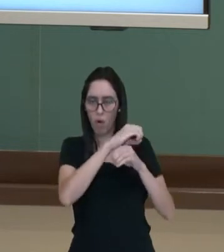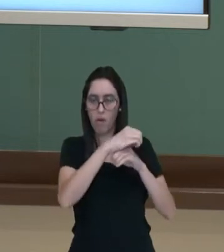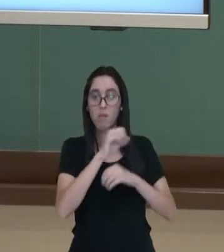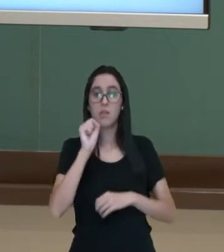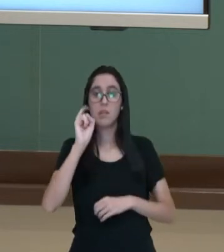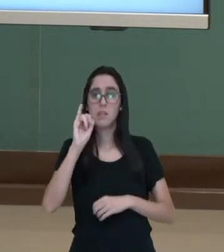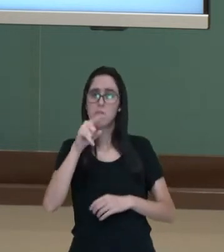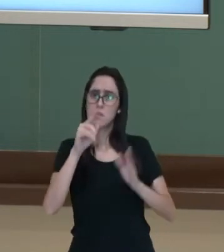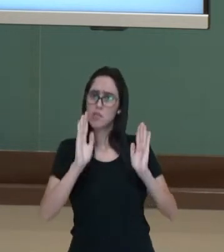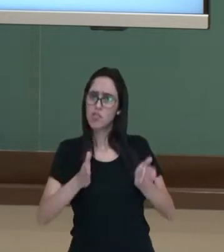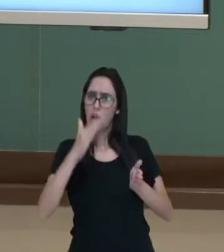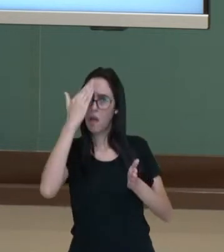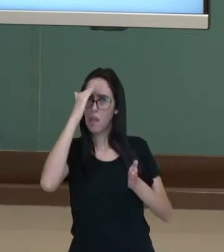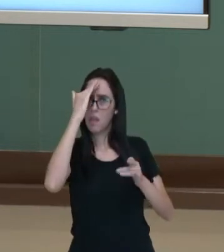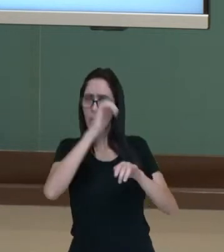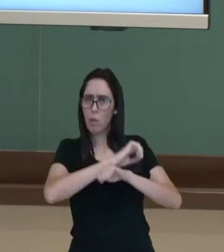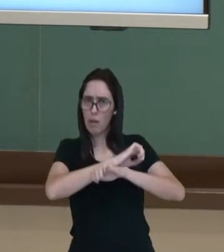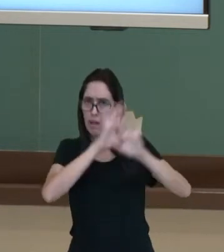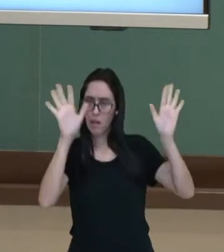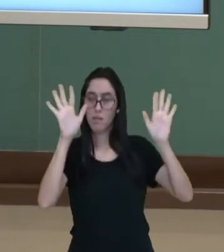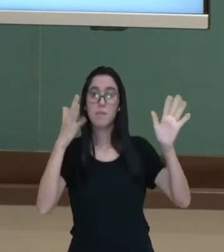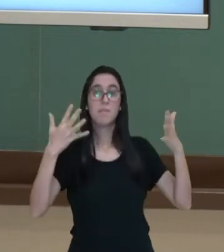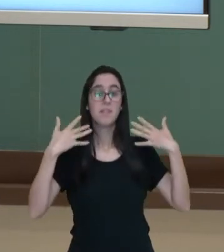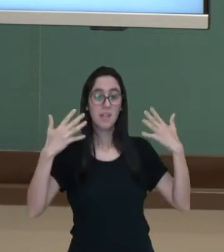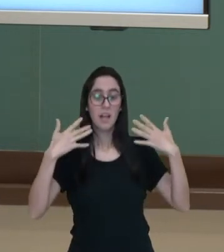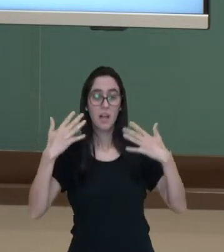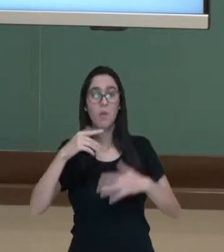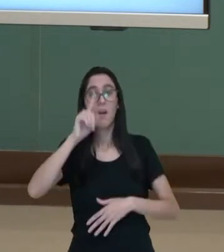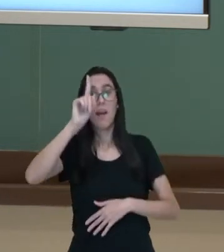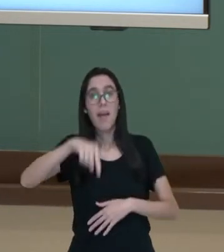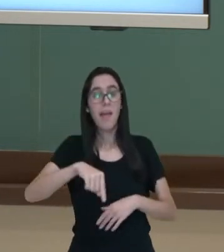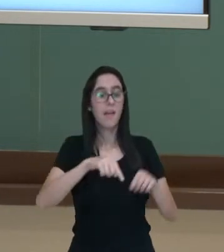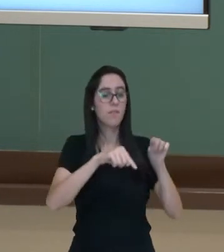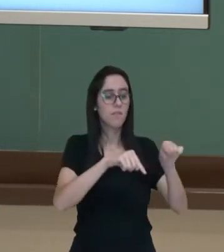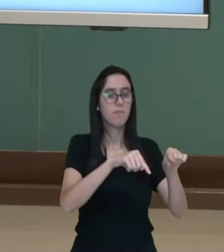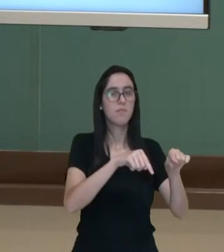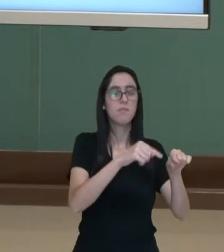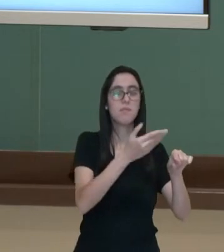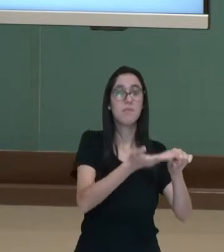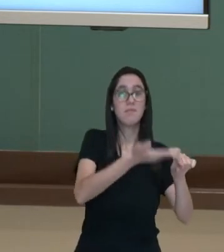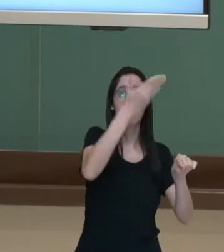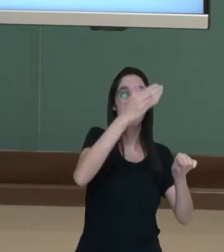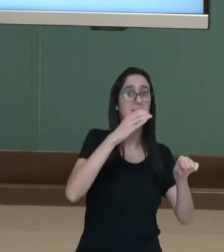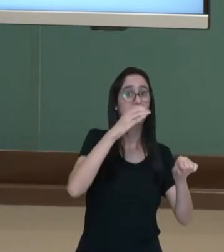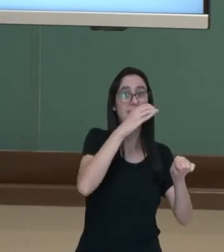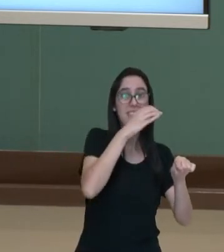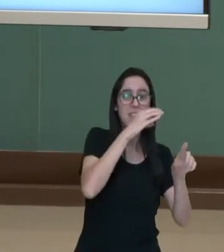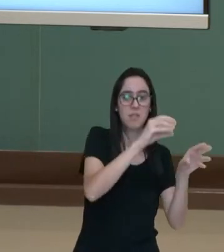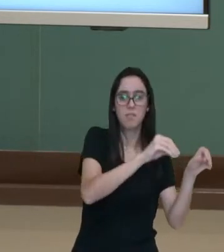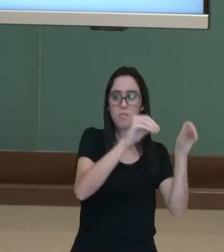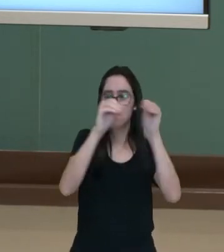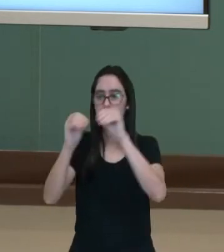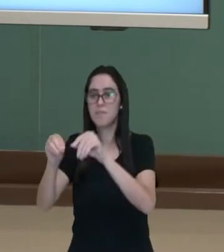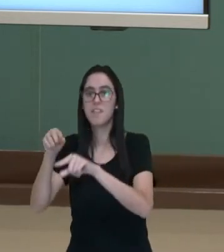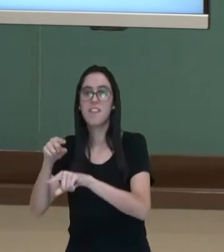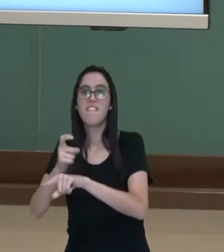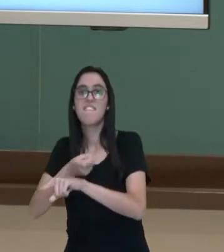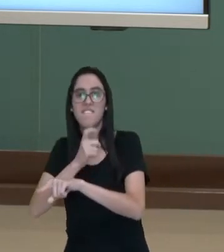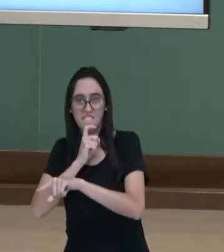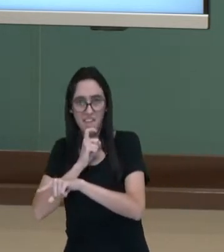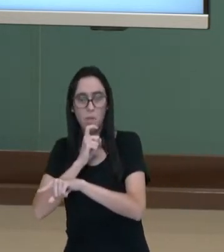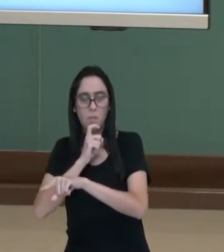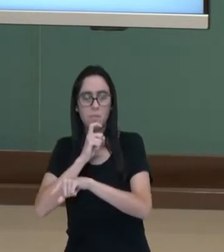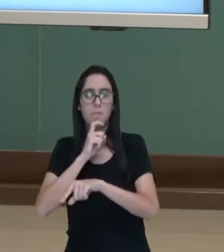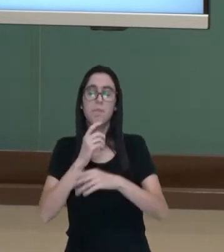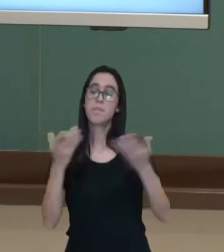que é calor, que é simplesmente uma energia que passa de um corpo de maior para outro de menor temperatura, pessoal, agora nós